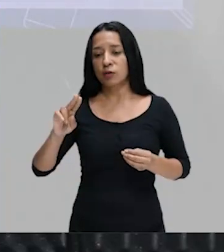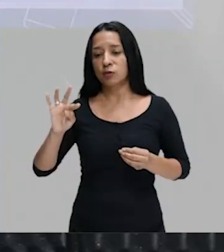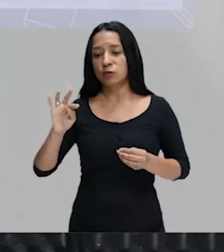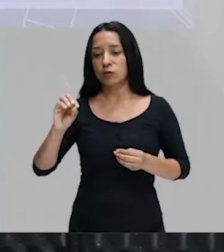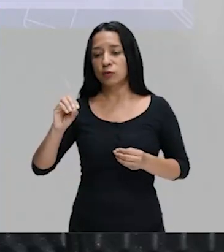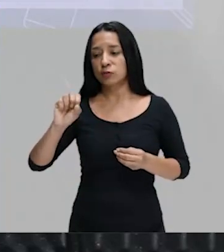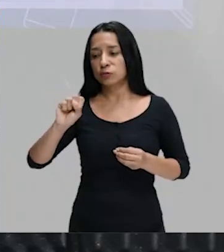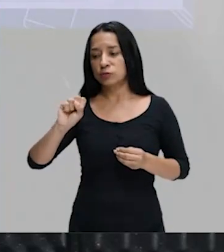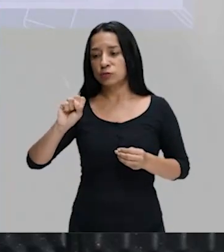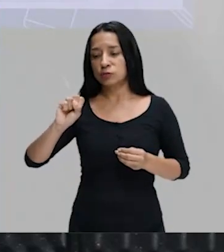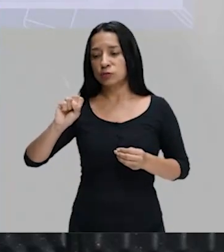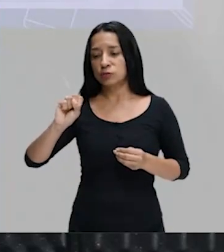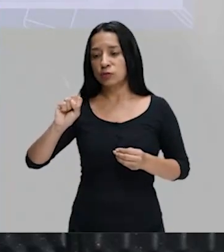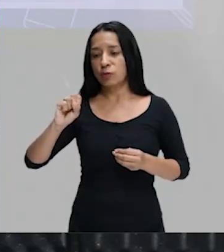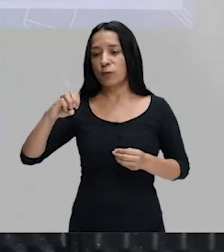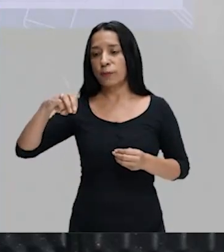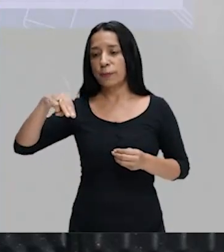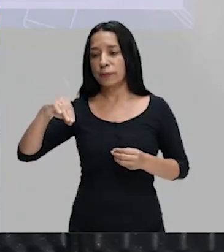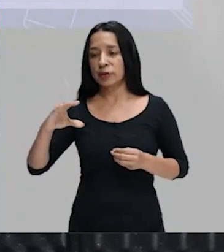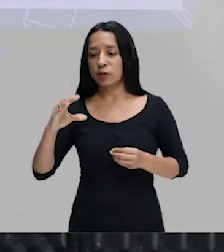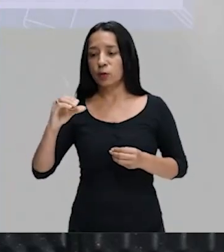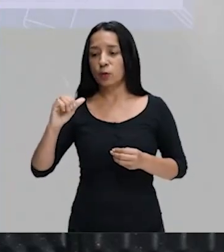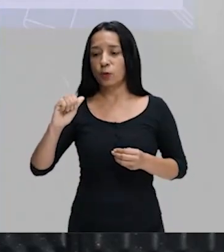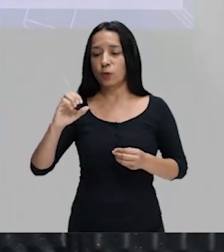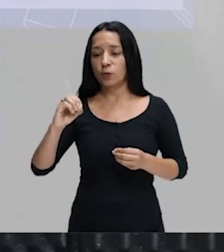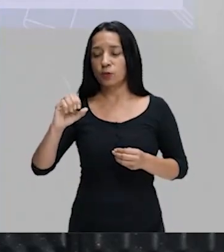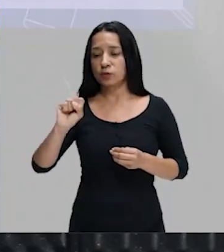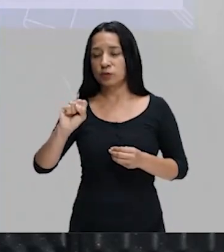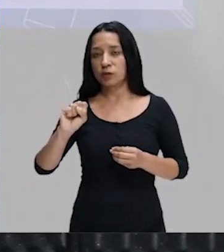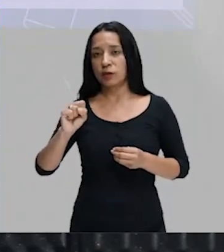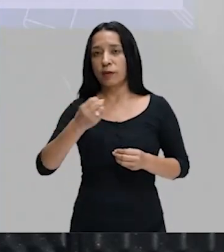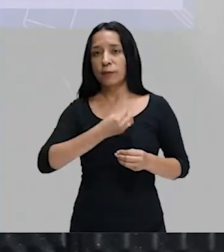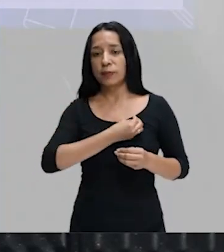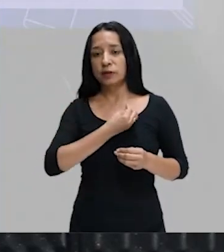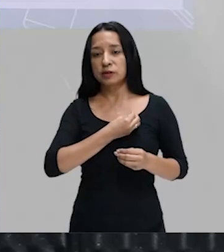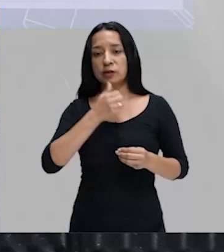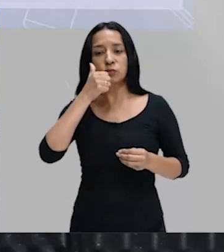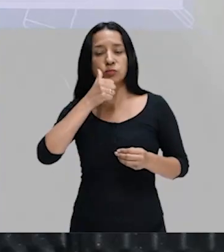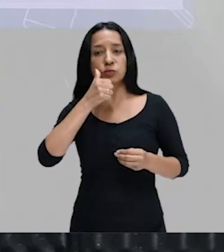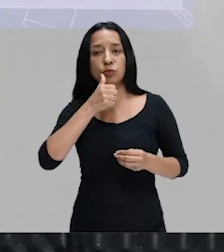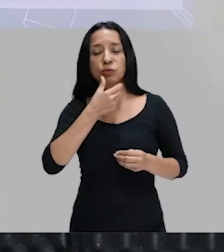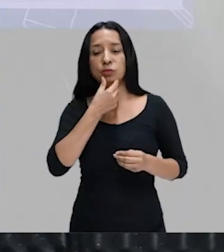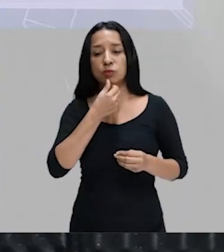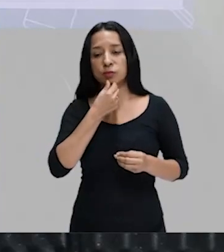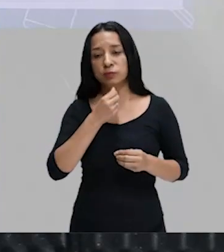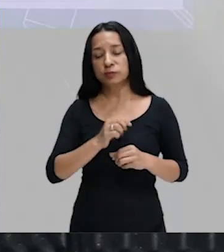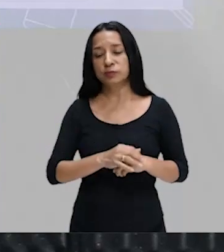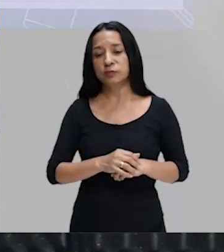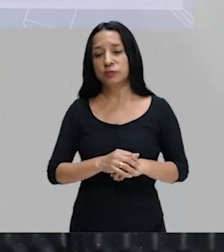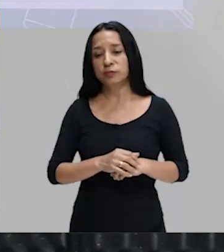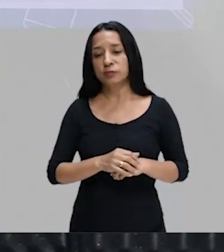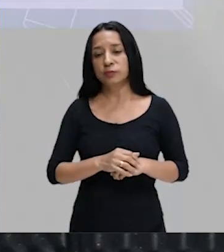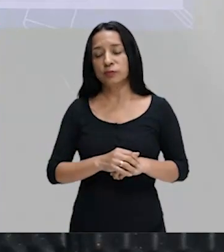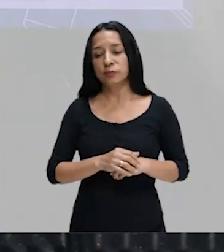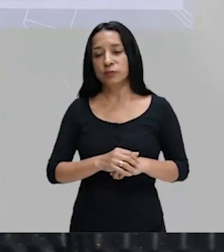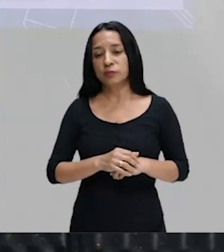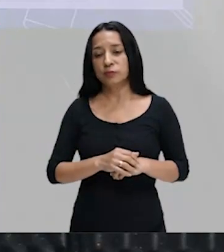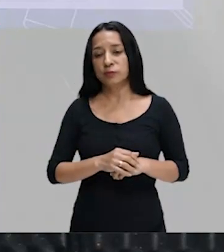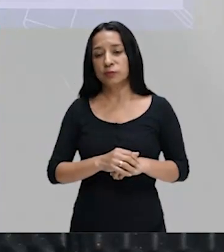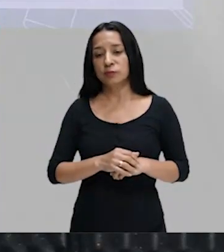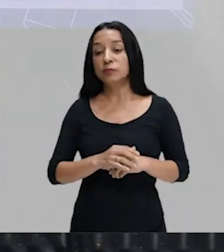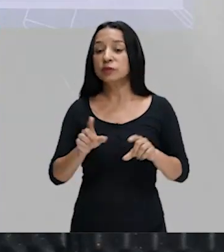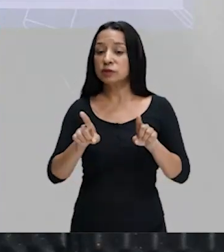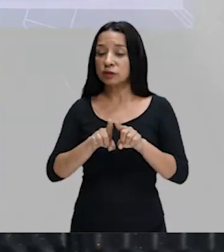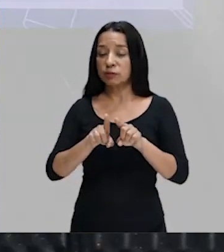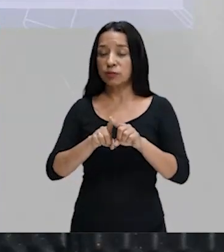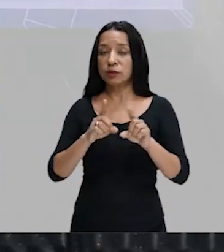estão presentes tanto nos machos quanto nas fêmeas. E nós vamos encontrar um par sexual, no caso do sistema